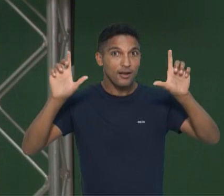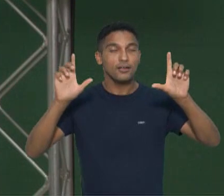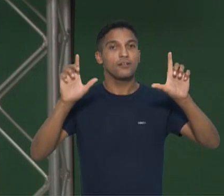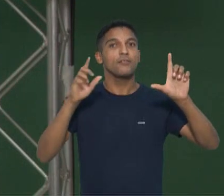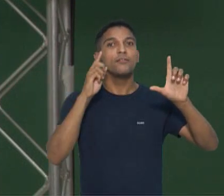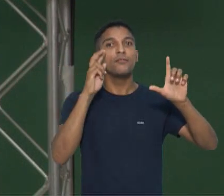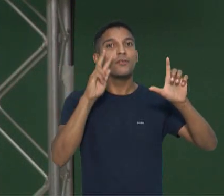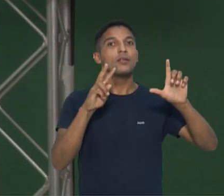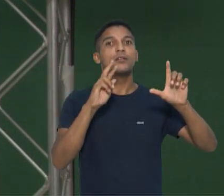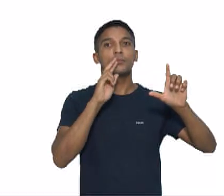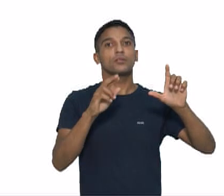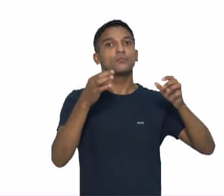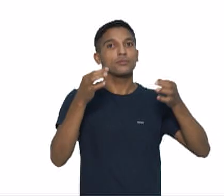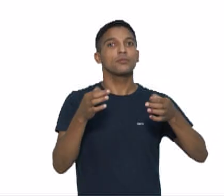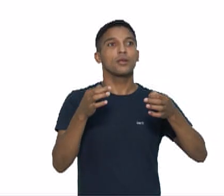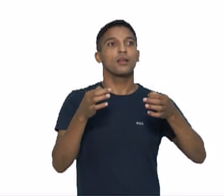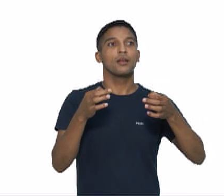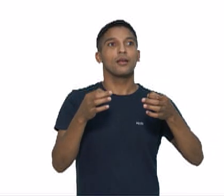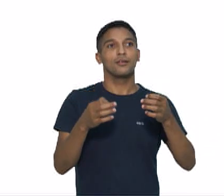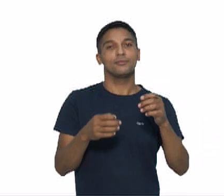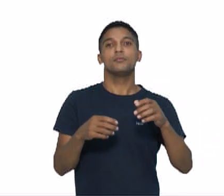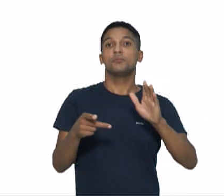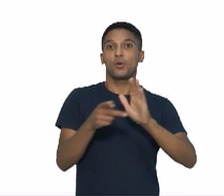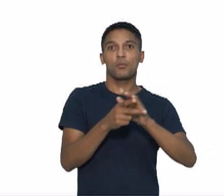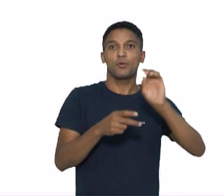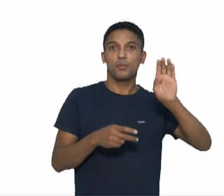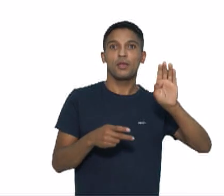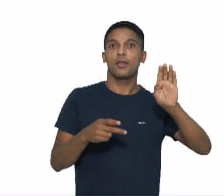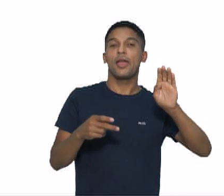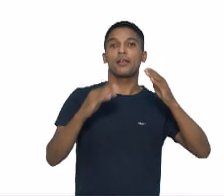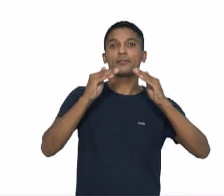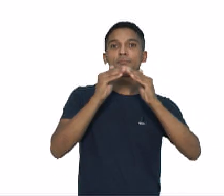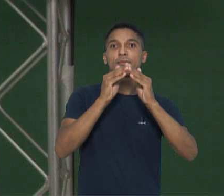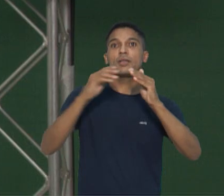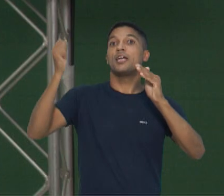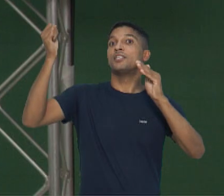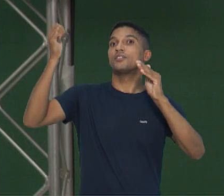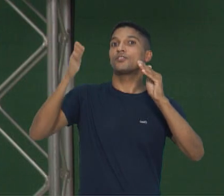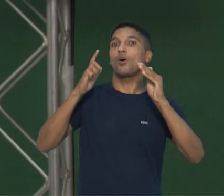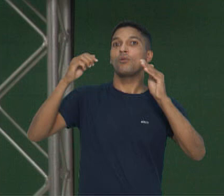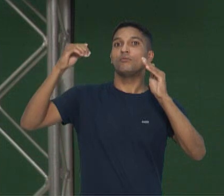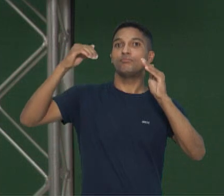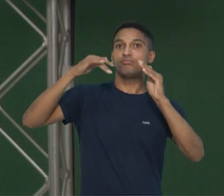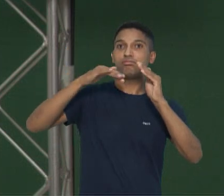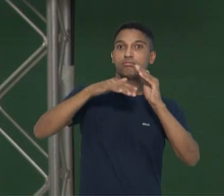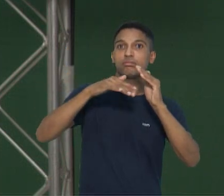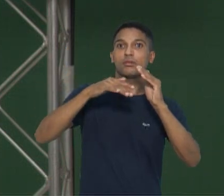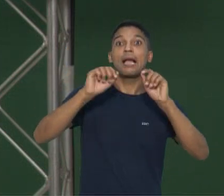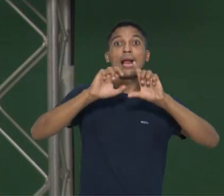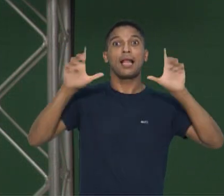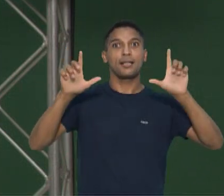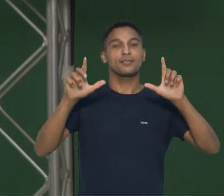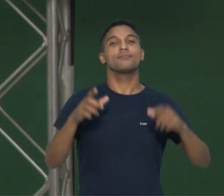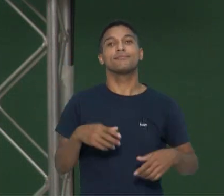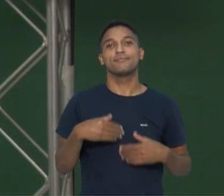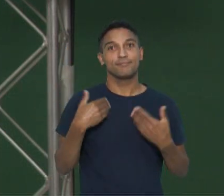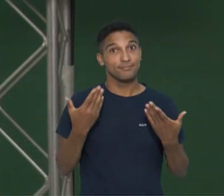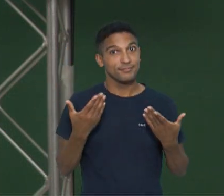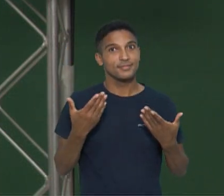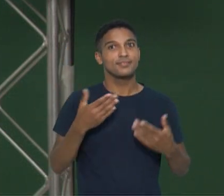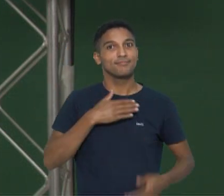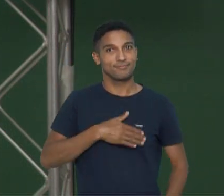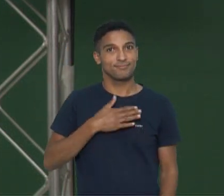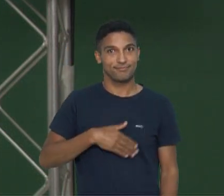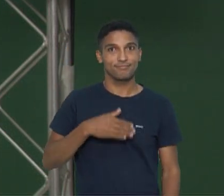resposta correta é entrada da luz solar. Ok? Tranquilo, né? Muito bem. Olha só,